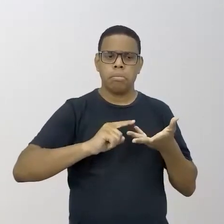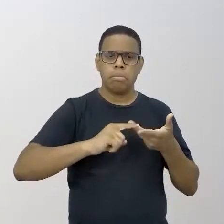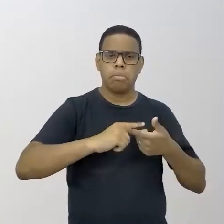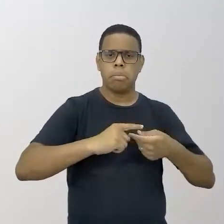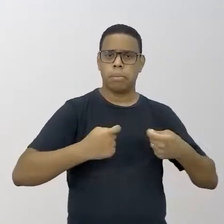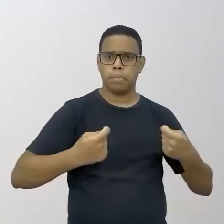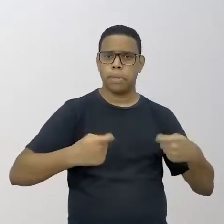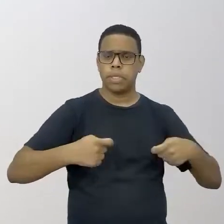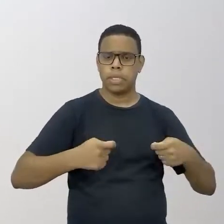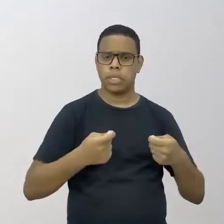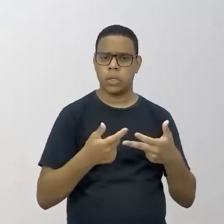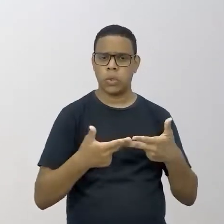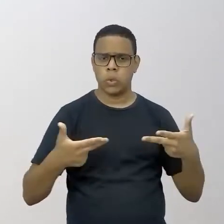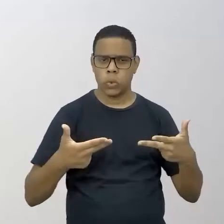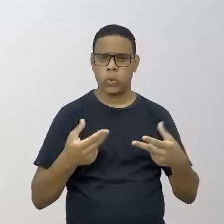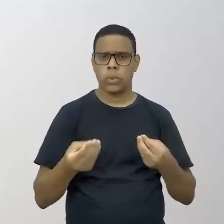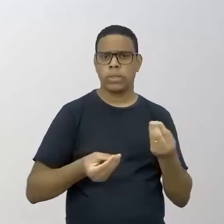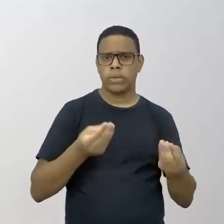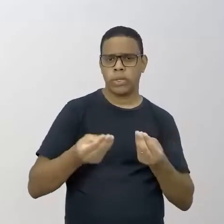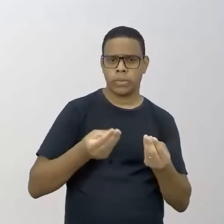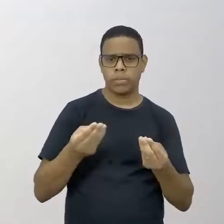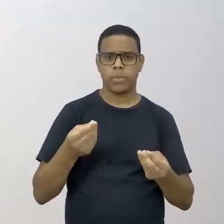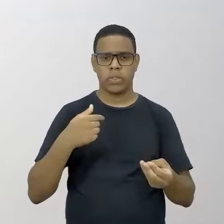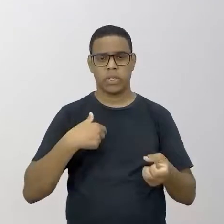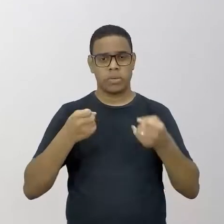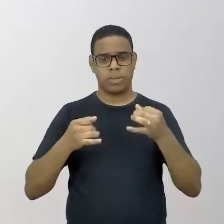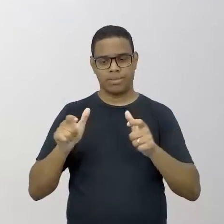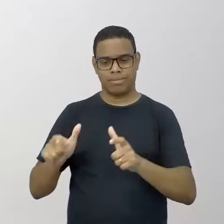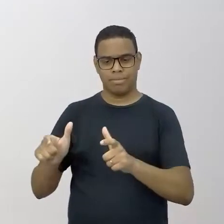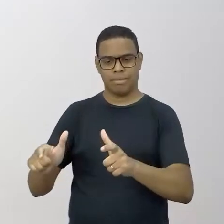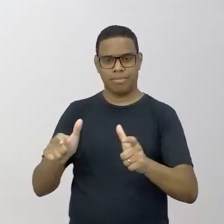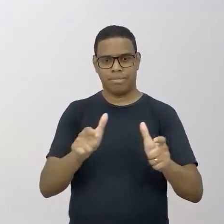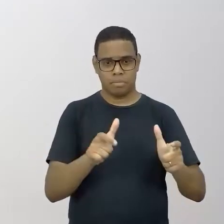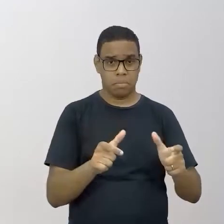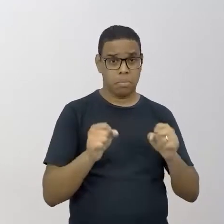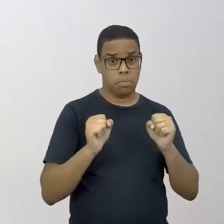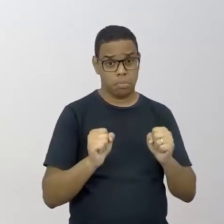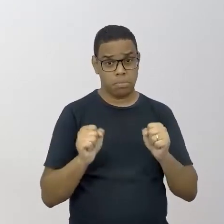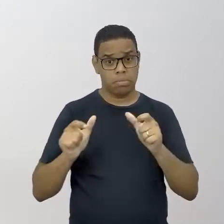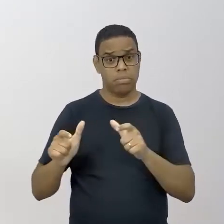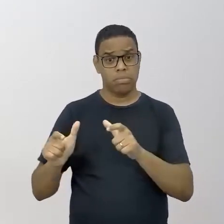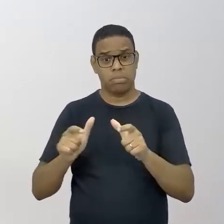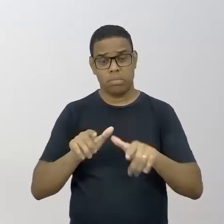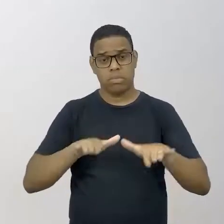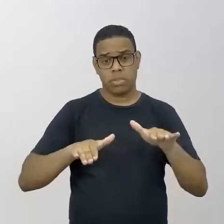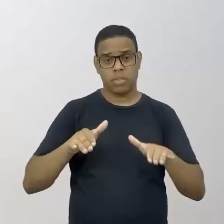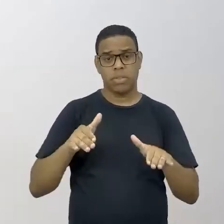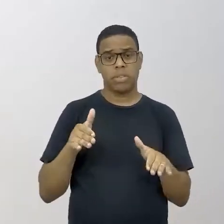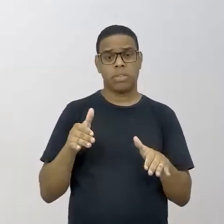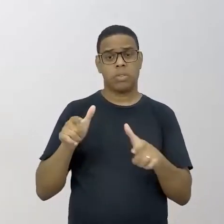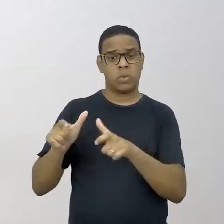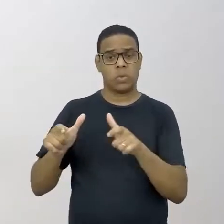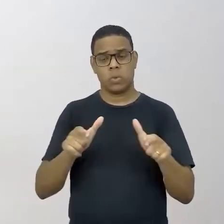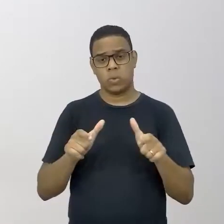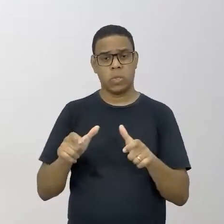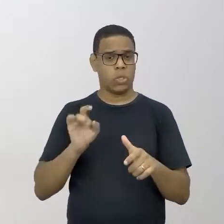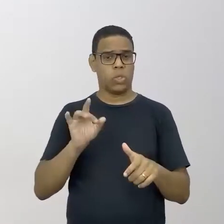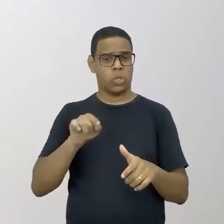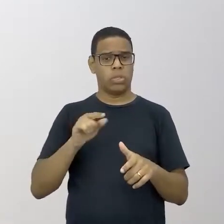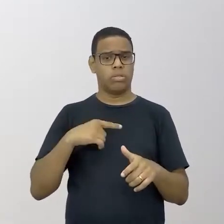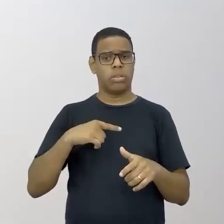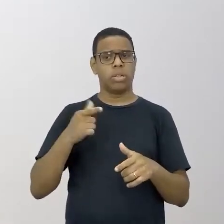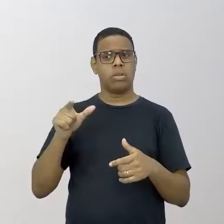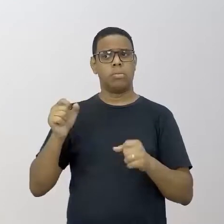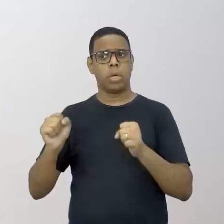necessário em termos de recurso, né? Então, eu falei do espaço, mas pode ser que o espaço também não seja só a única questão,